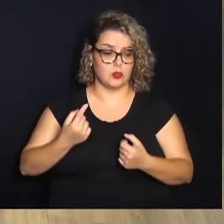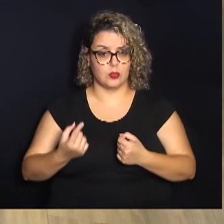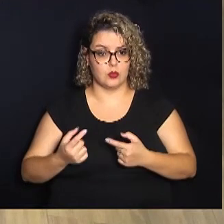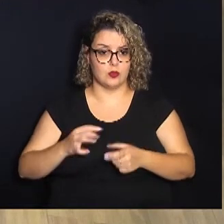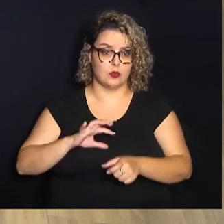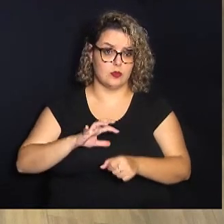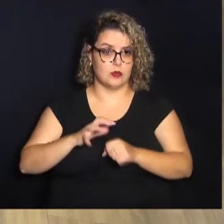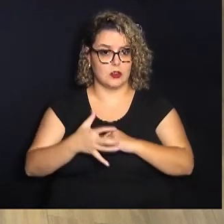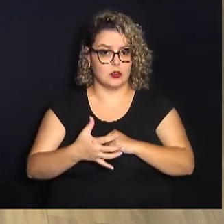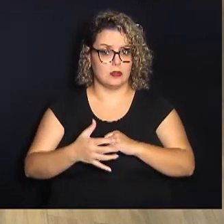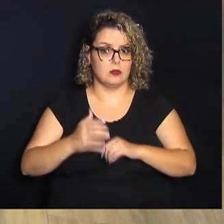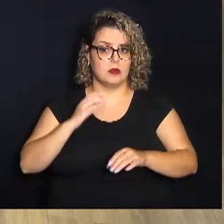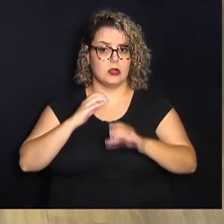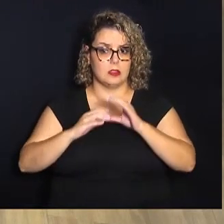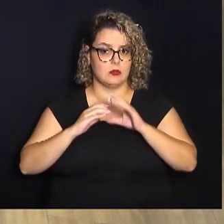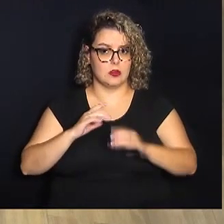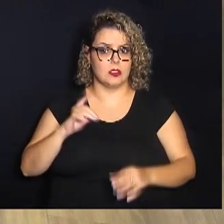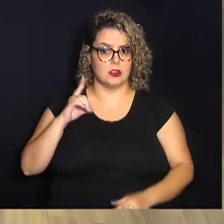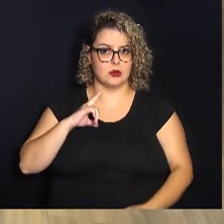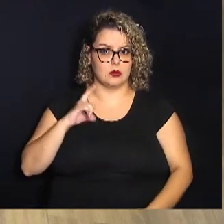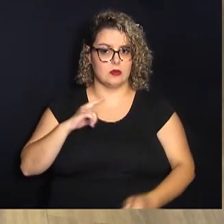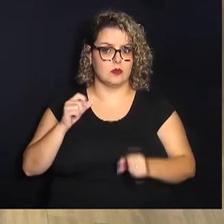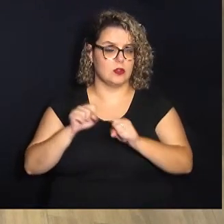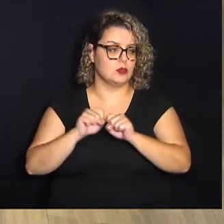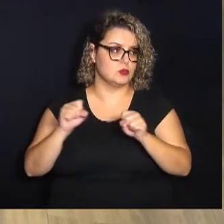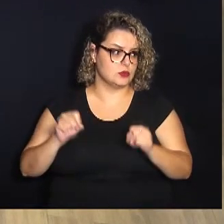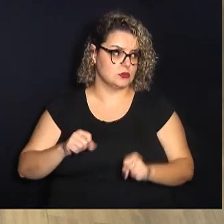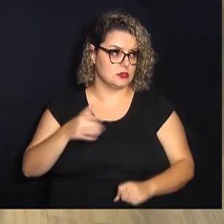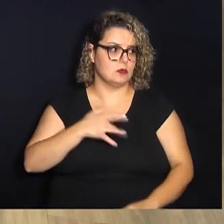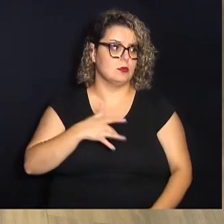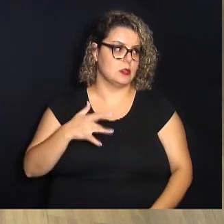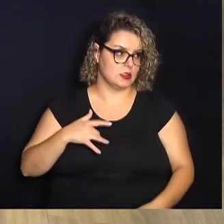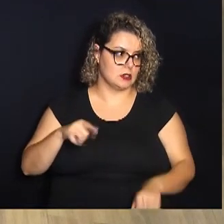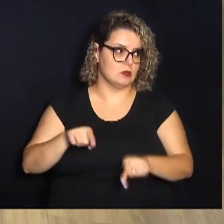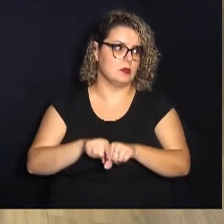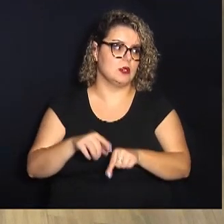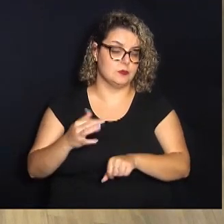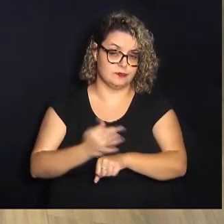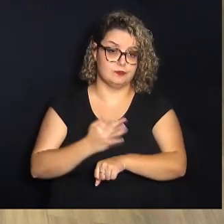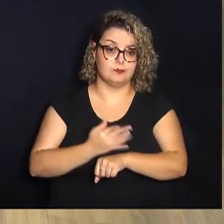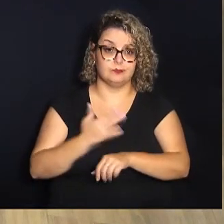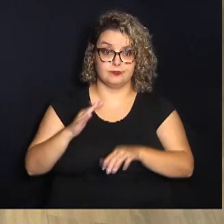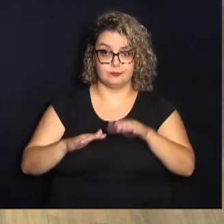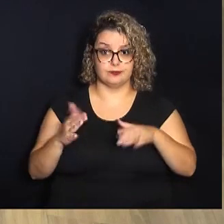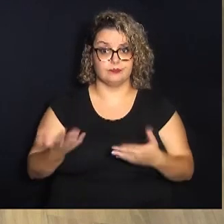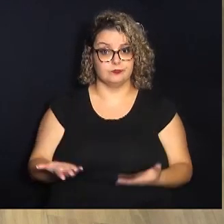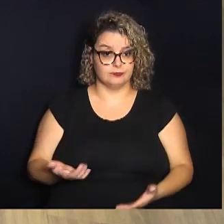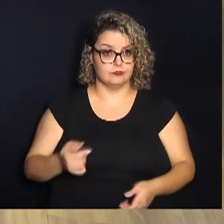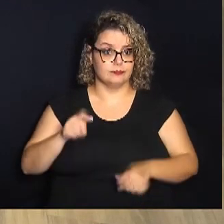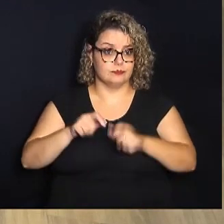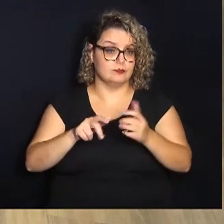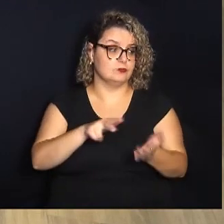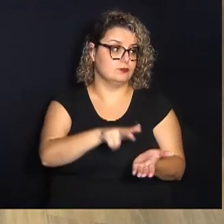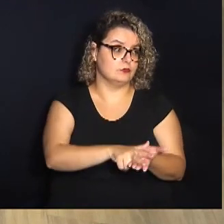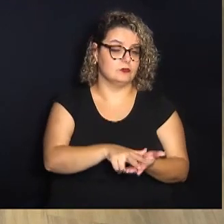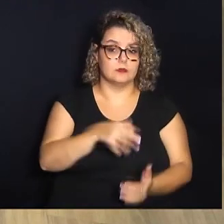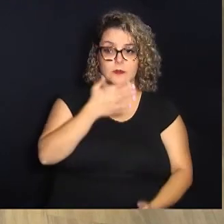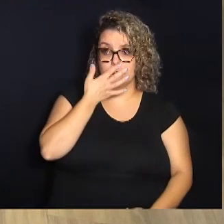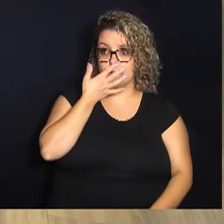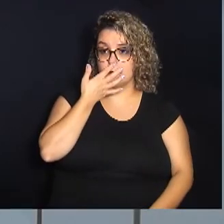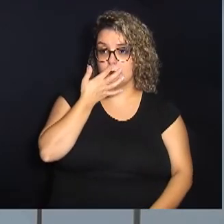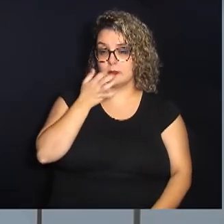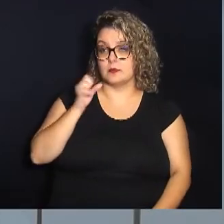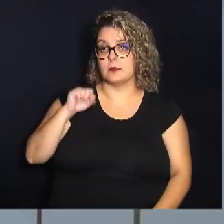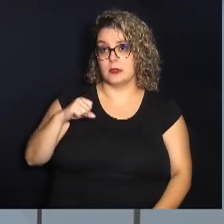essa comunicação exista e para que o sistema de saúde também aguente, porque a gente sabe que muitas vezes a pessoa ela precisa ficar internada. Sim,